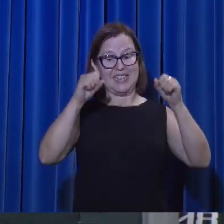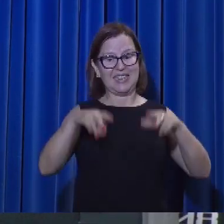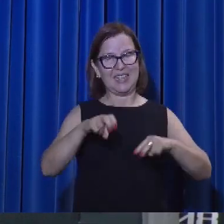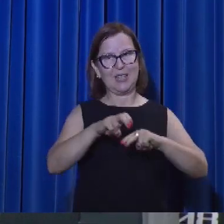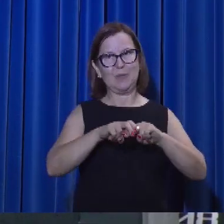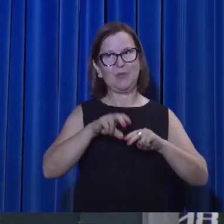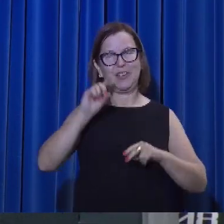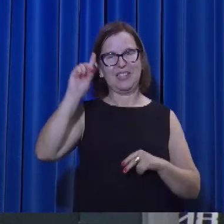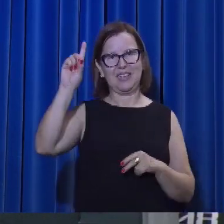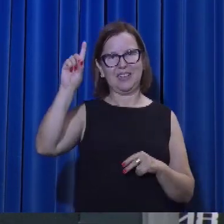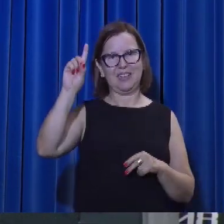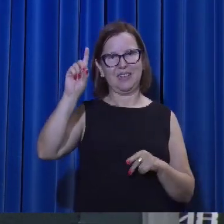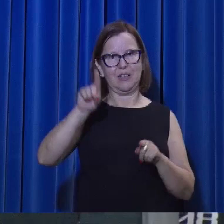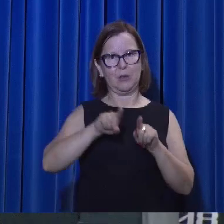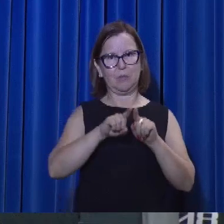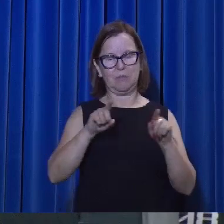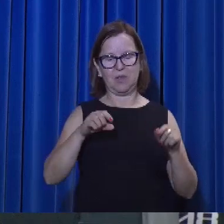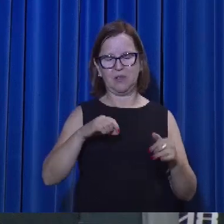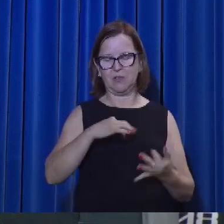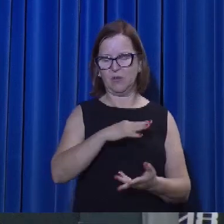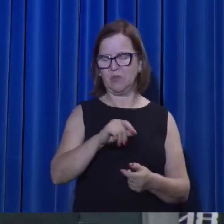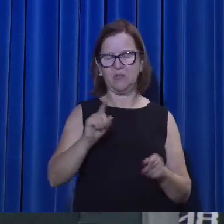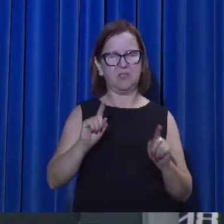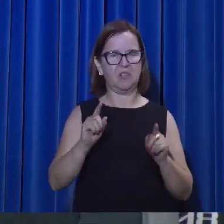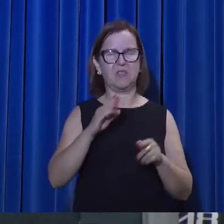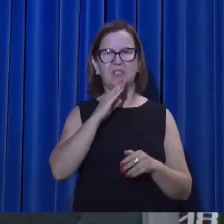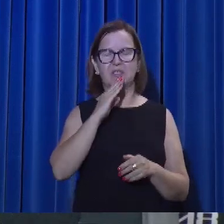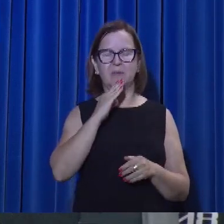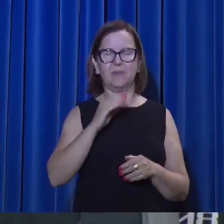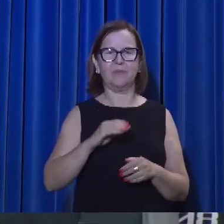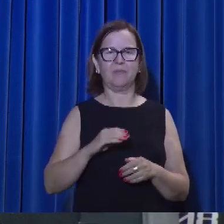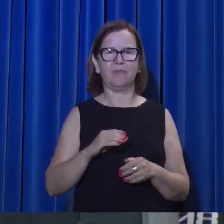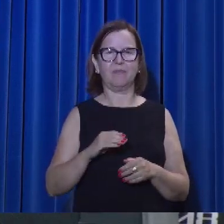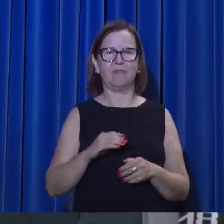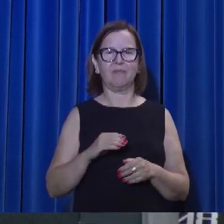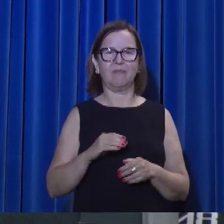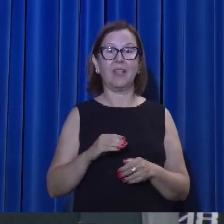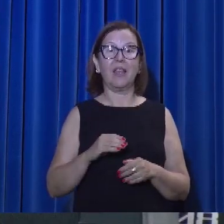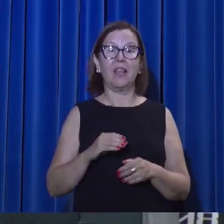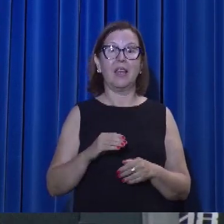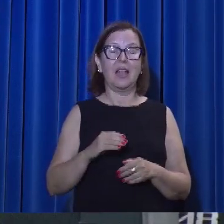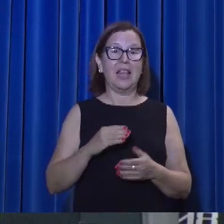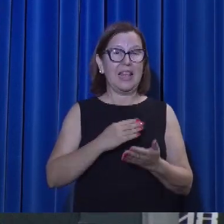conheceu. Desde que meus filhos nasceram, eu prego a palavra para eles.